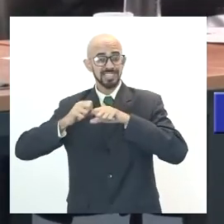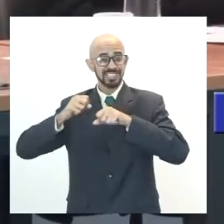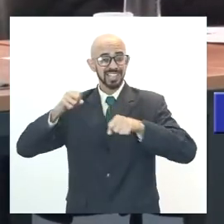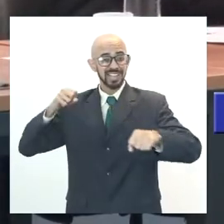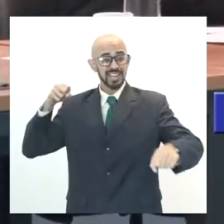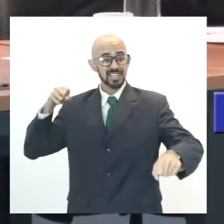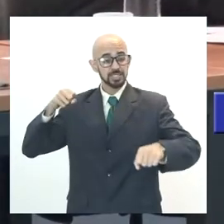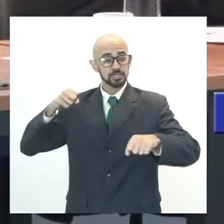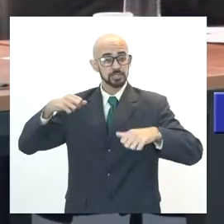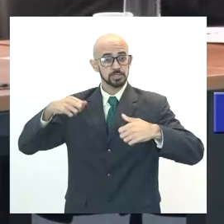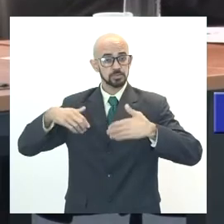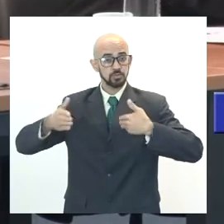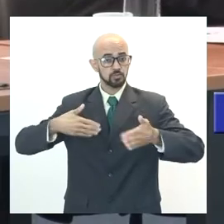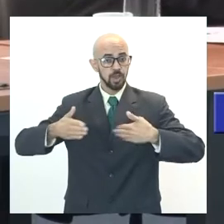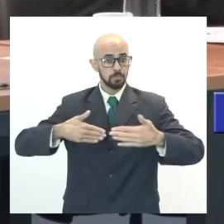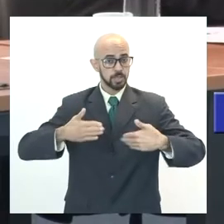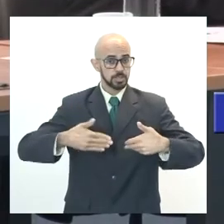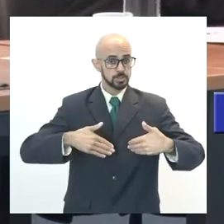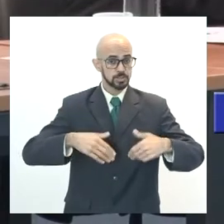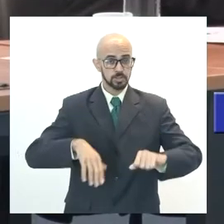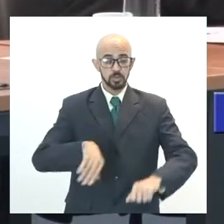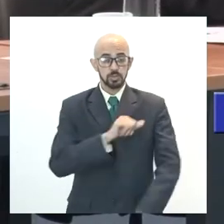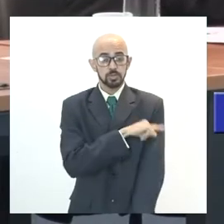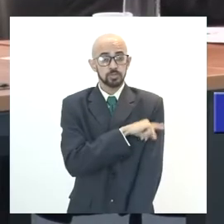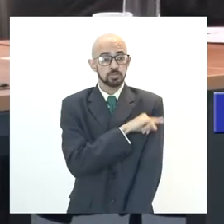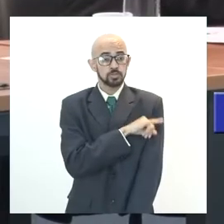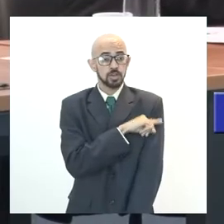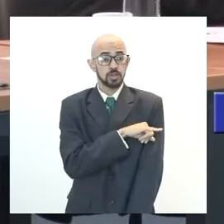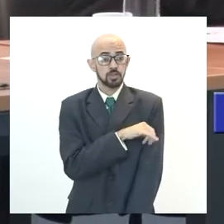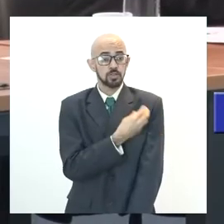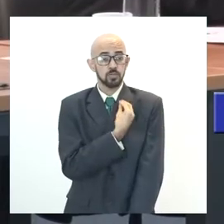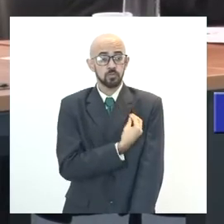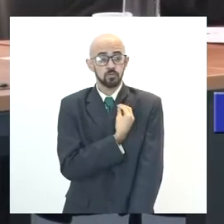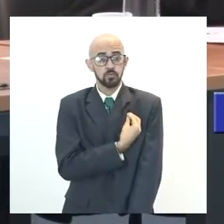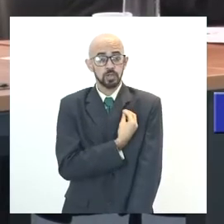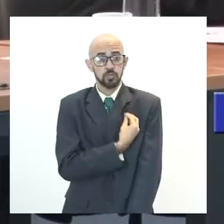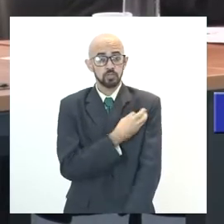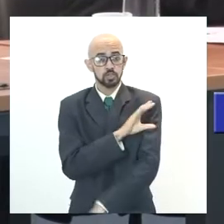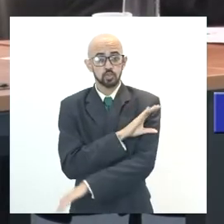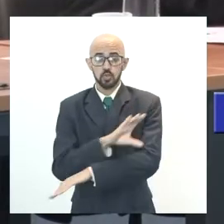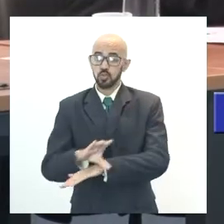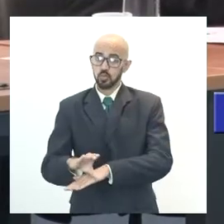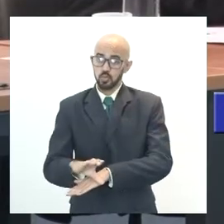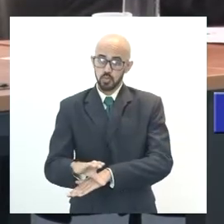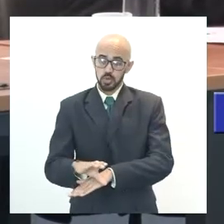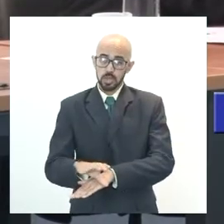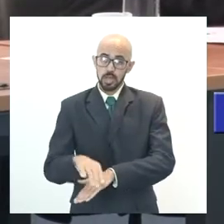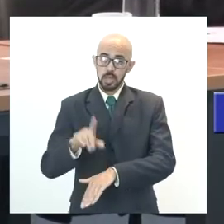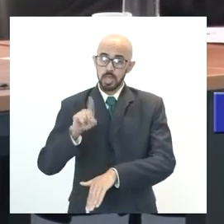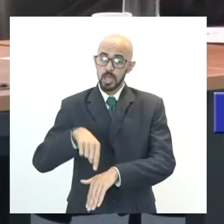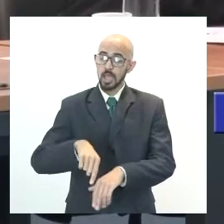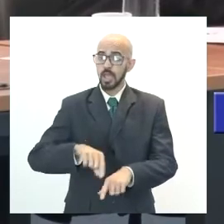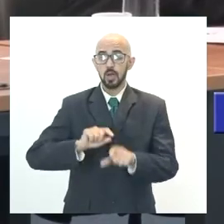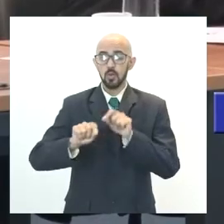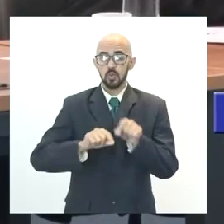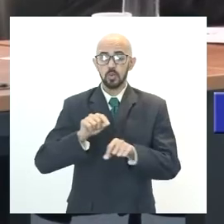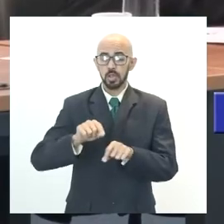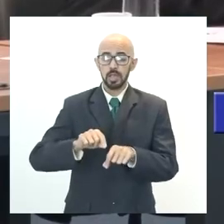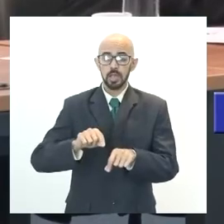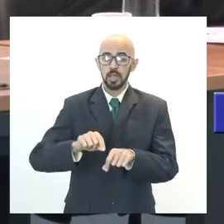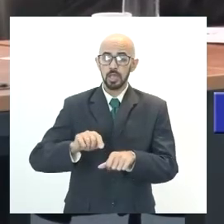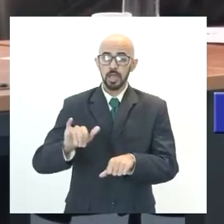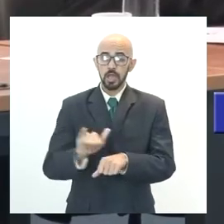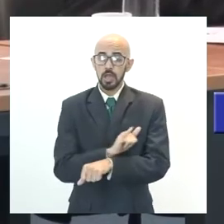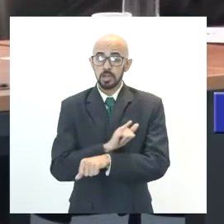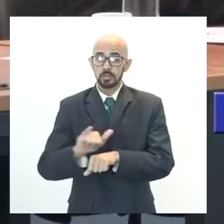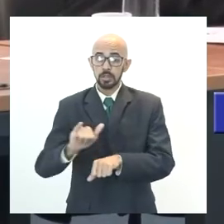Indústrias a fábrica o Rio de Janeiro vive de Cultura a cultura mostrei a mola econômica e